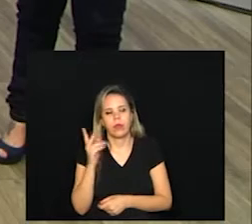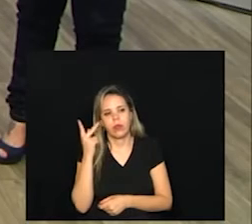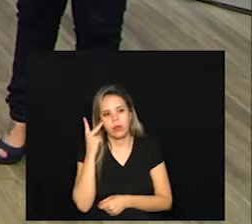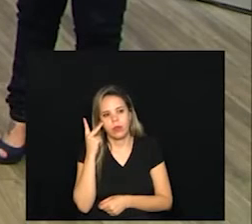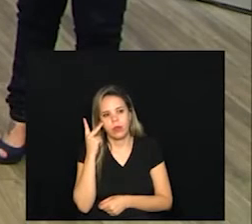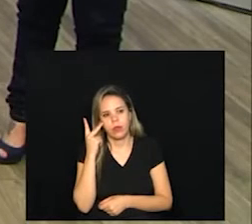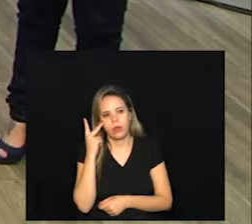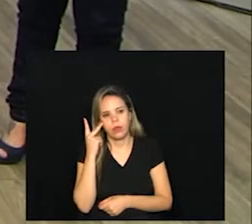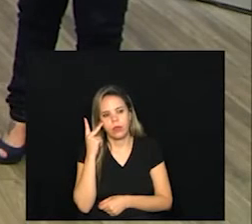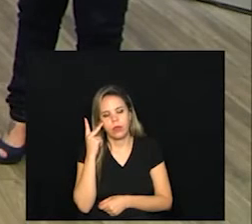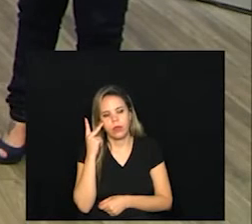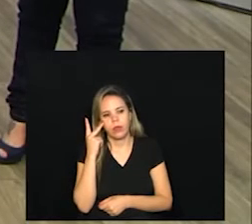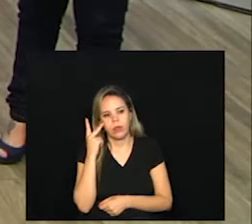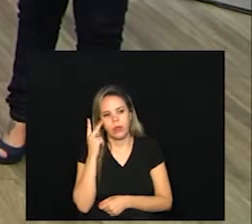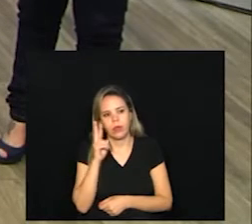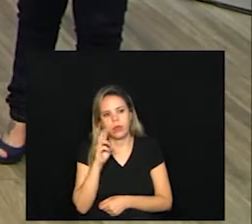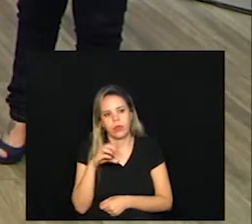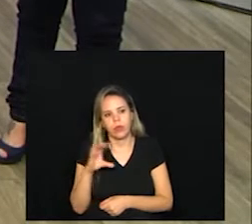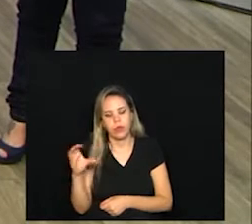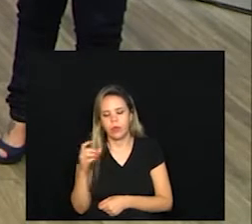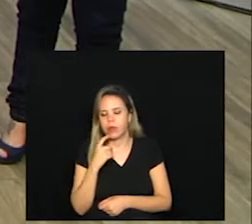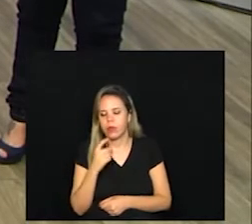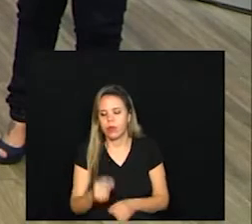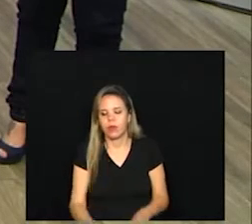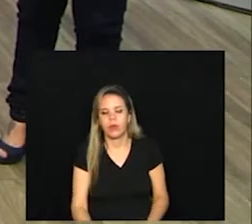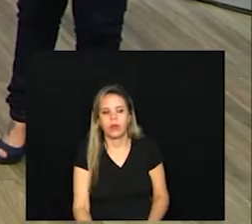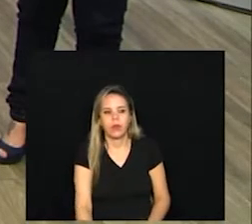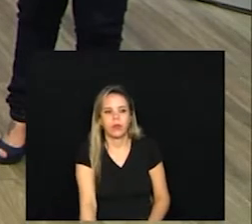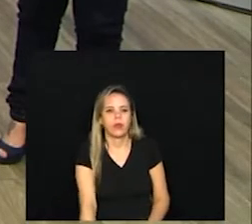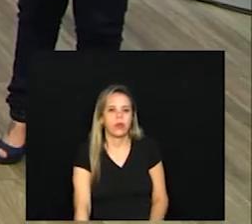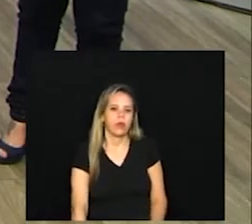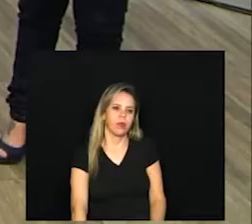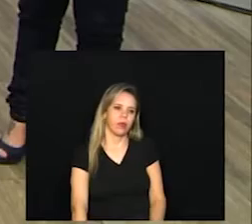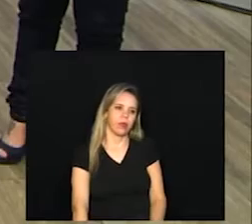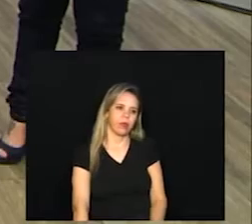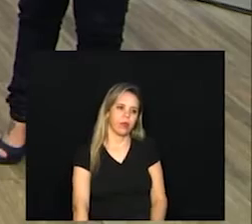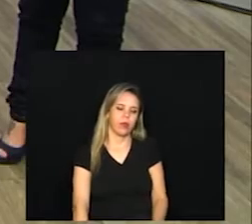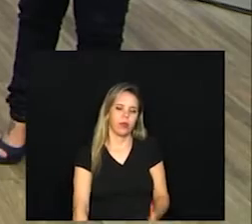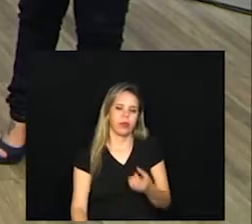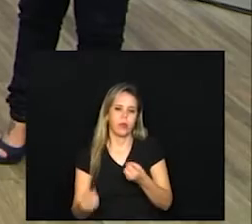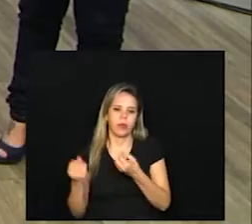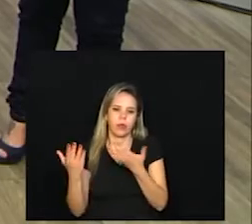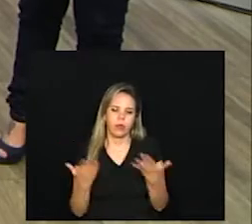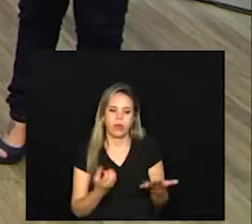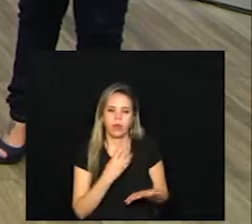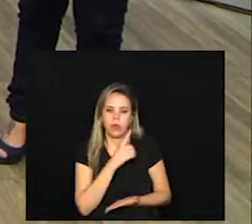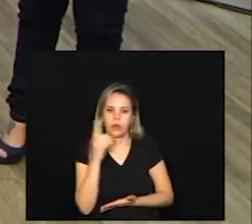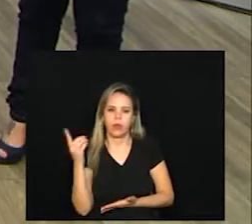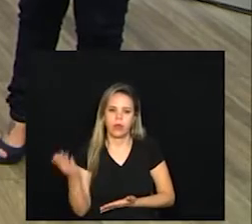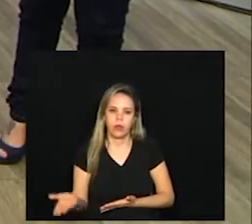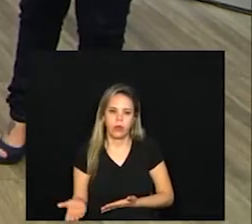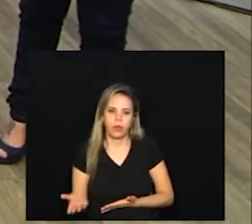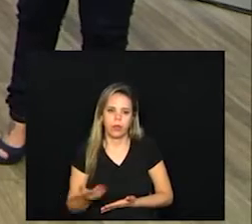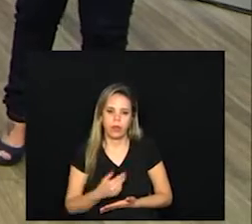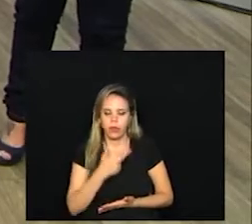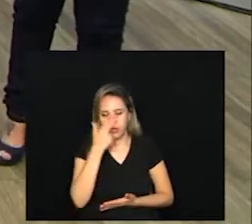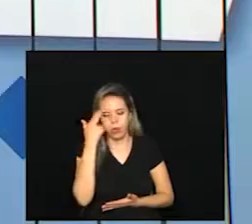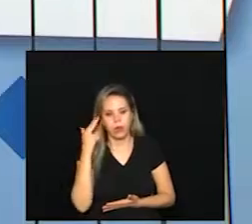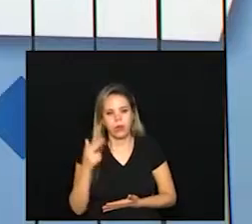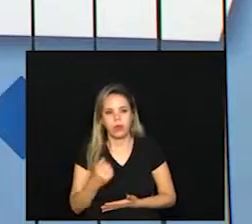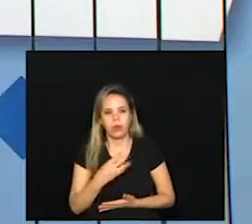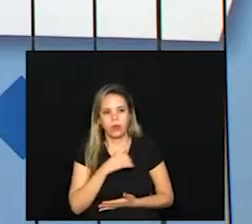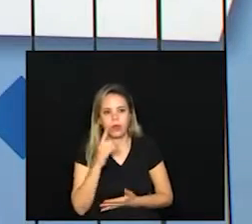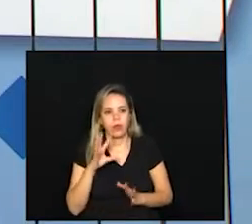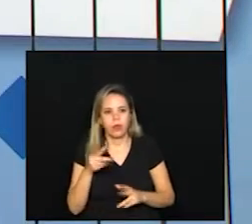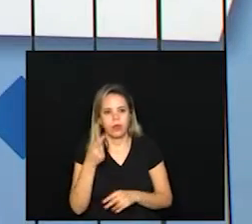São Paulo, região metropolitana e depois a cidade de Campinas. Seja bem-vinda e bom dia. Bom dia, Gabriel.